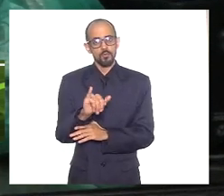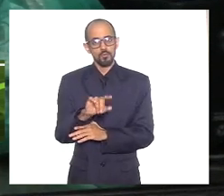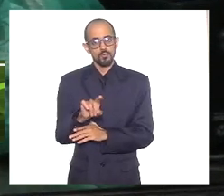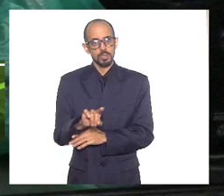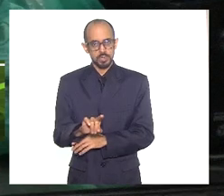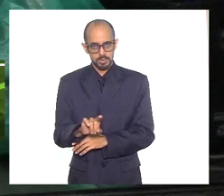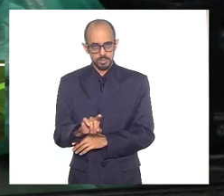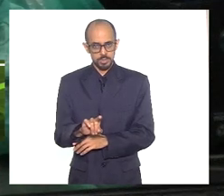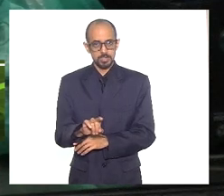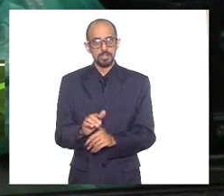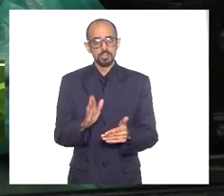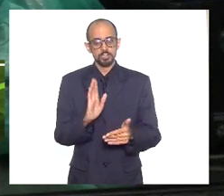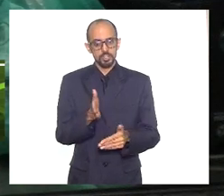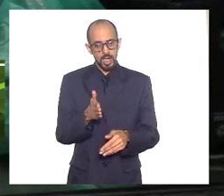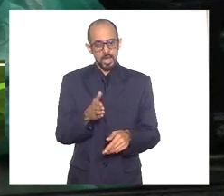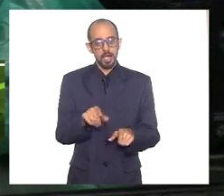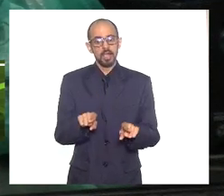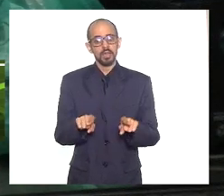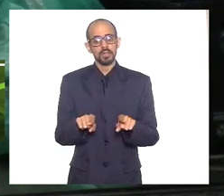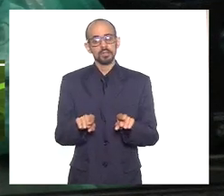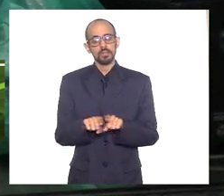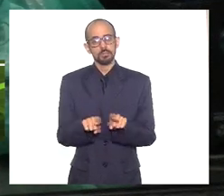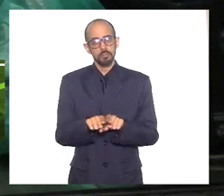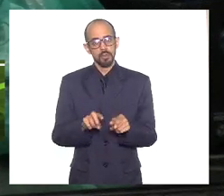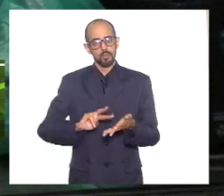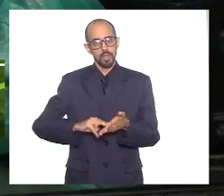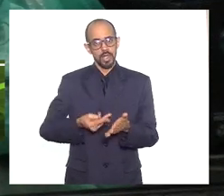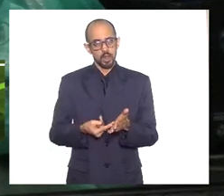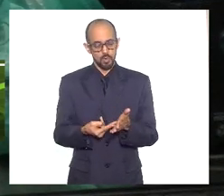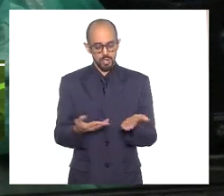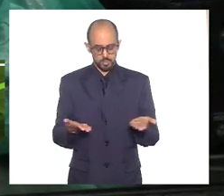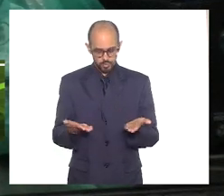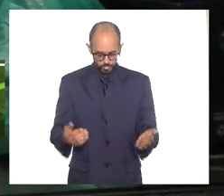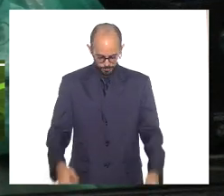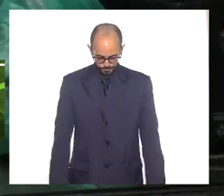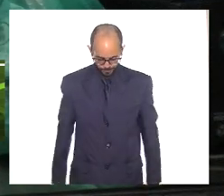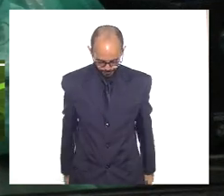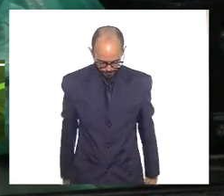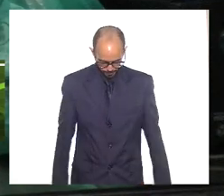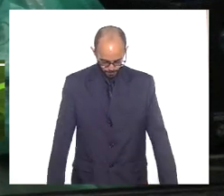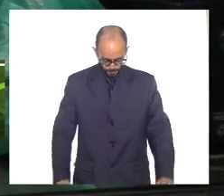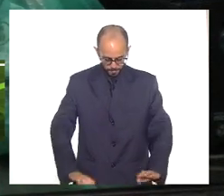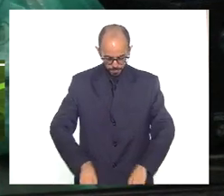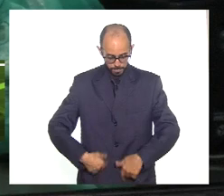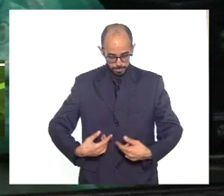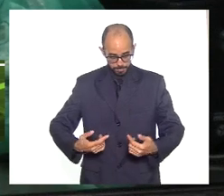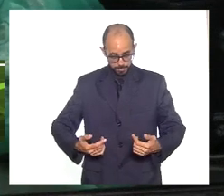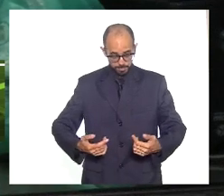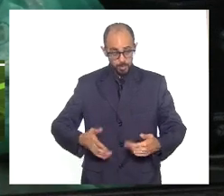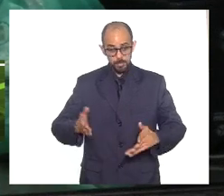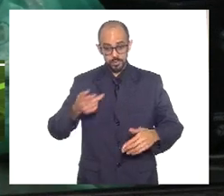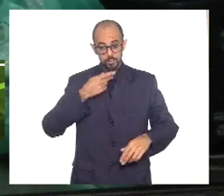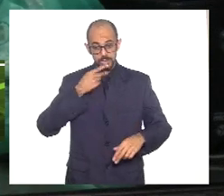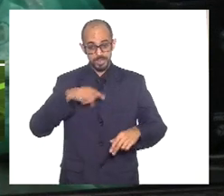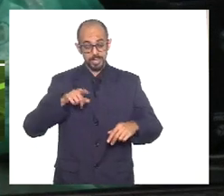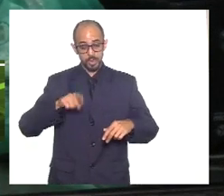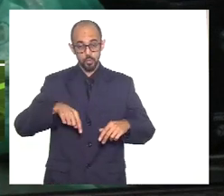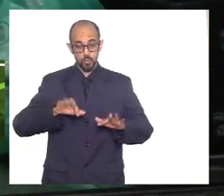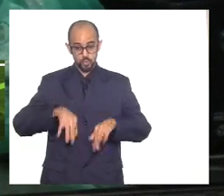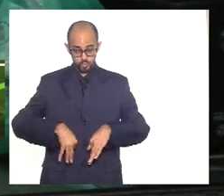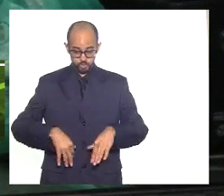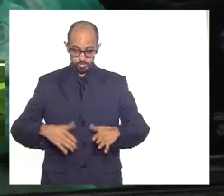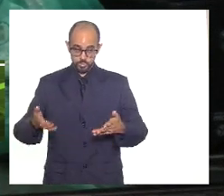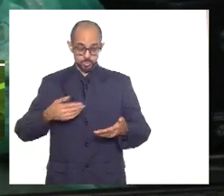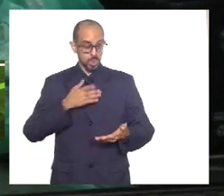acabou de ser renovado. E, por último, eu já tinha falado aqui com o